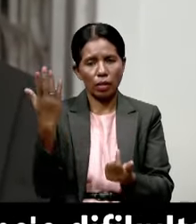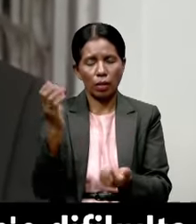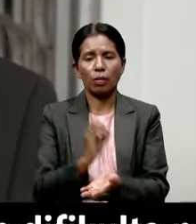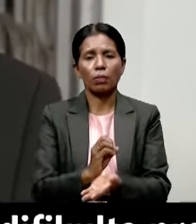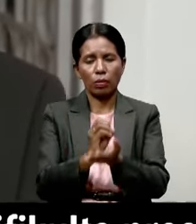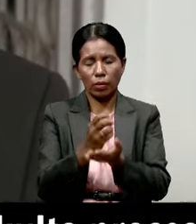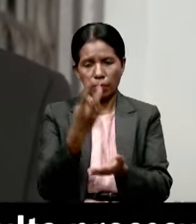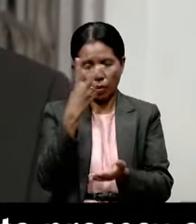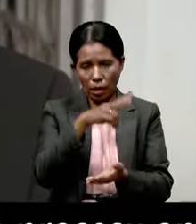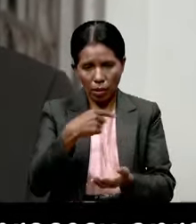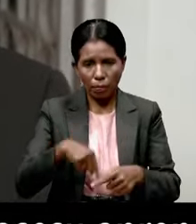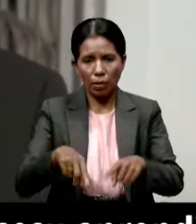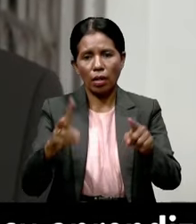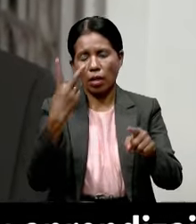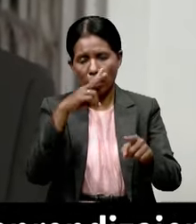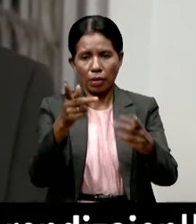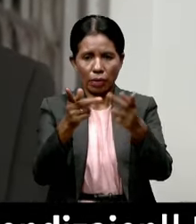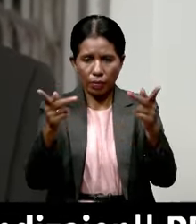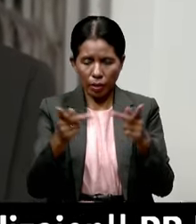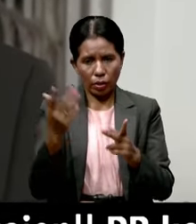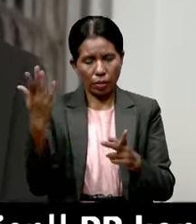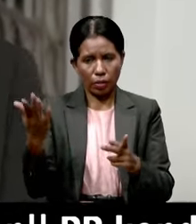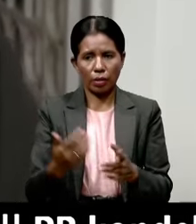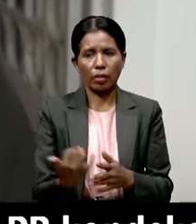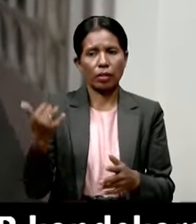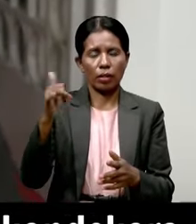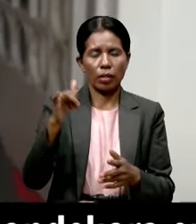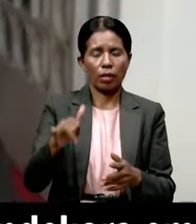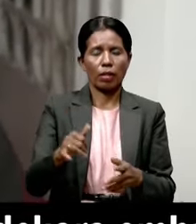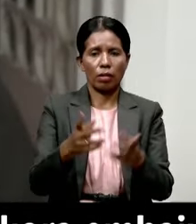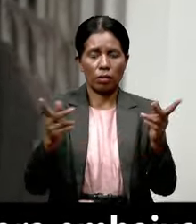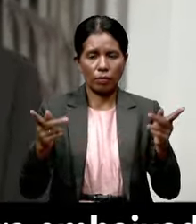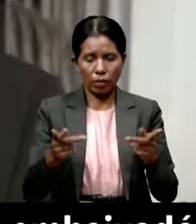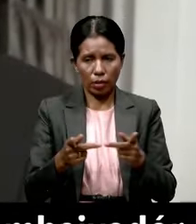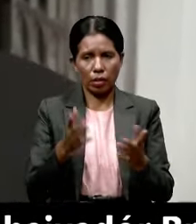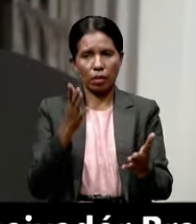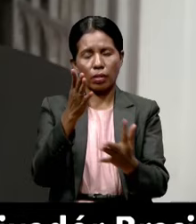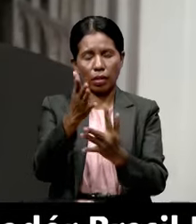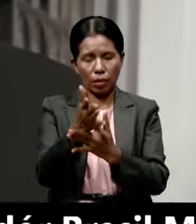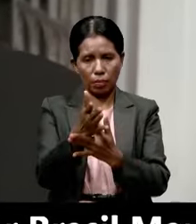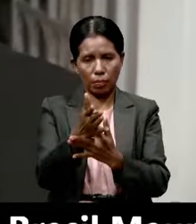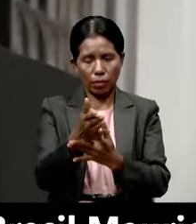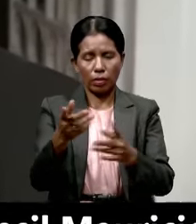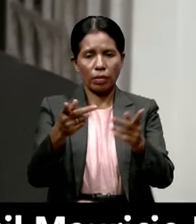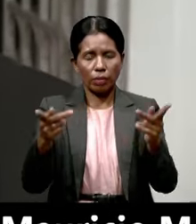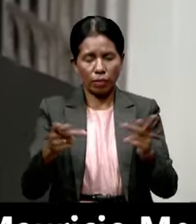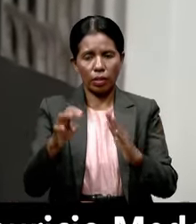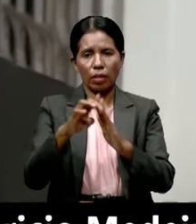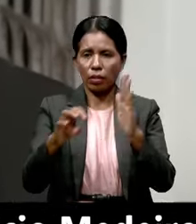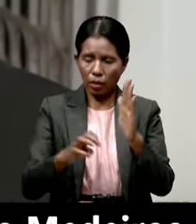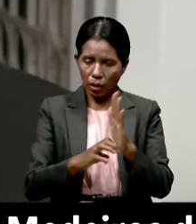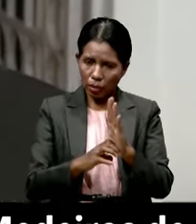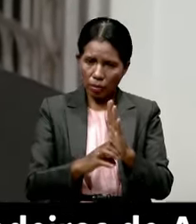Bahre, Fatin Refere. A taxa que é feita em referência também vai à propriedade e domínio público Estado,